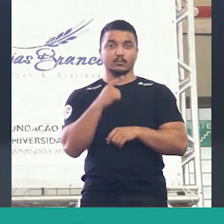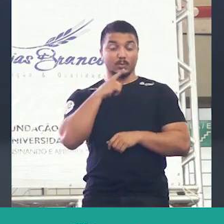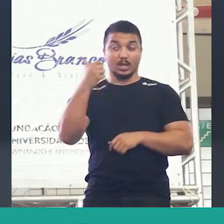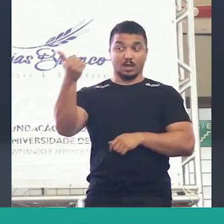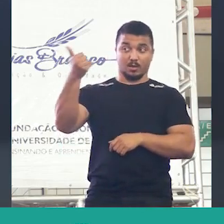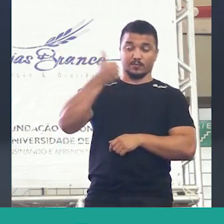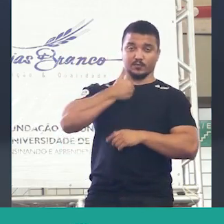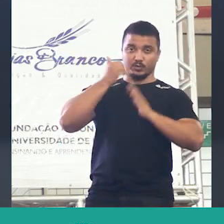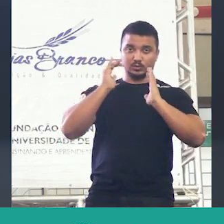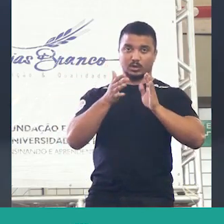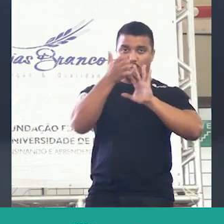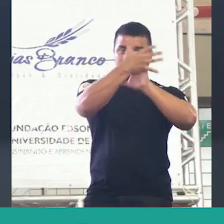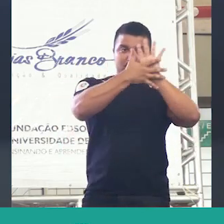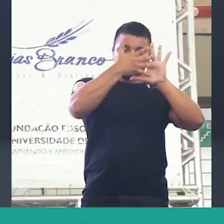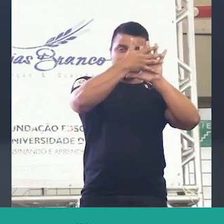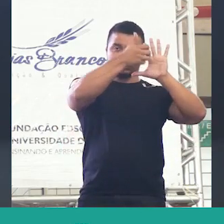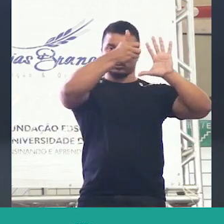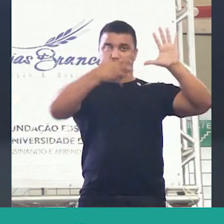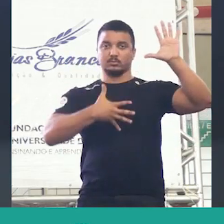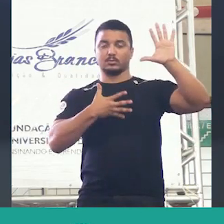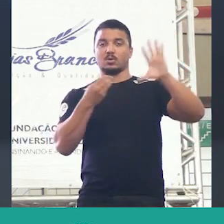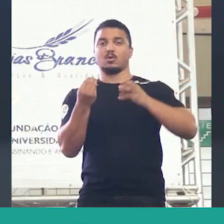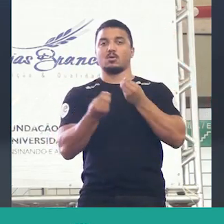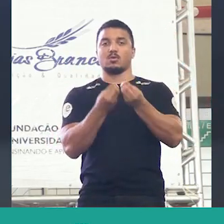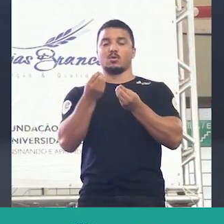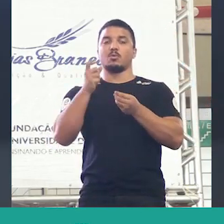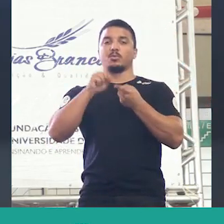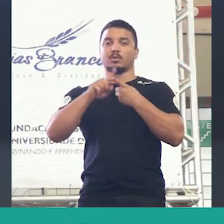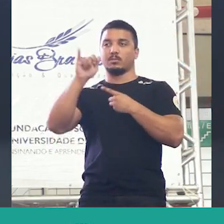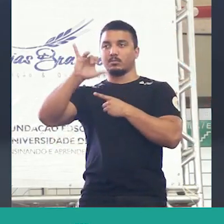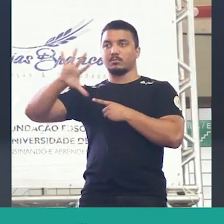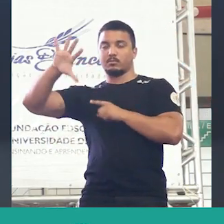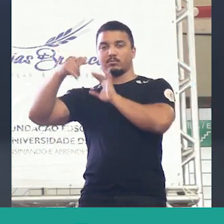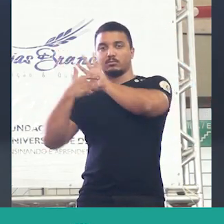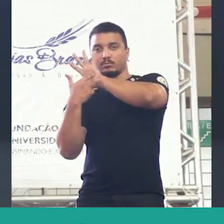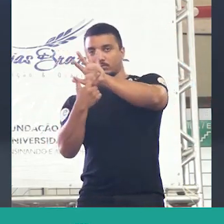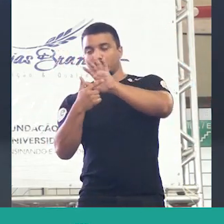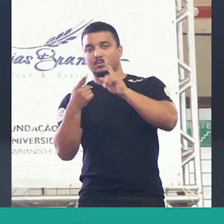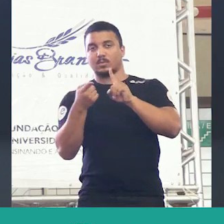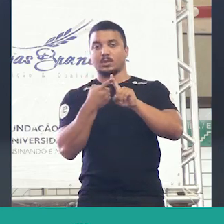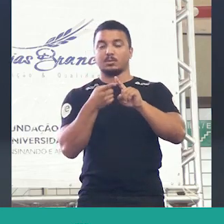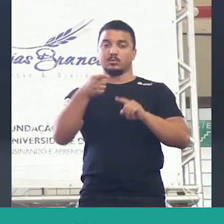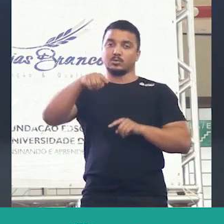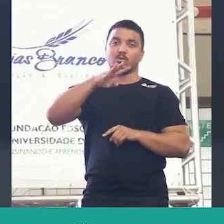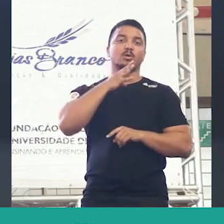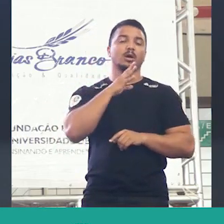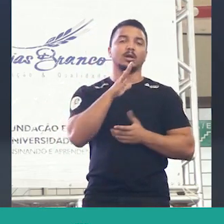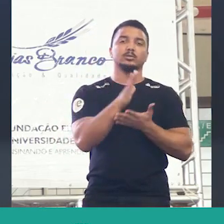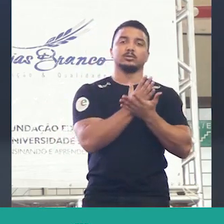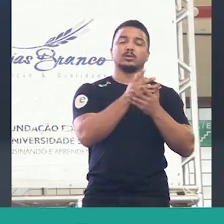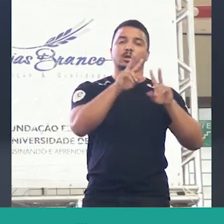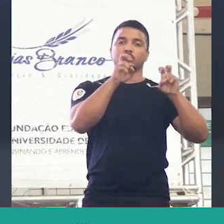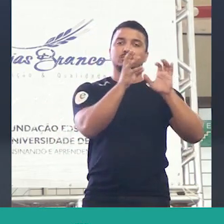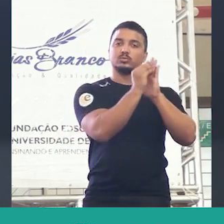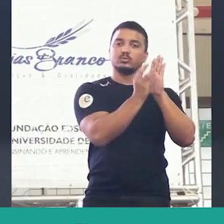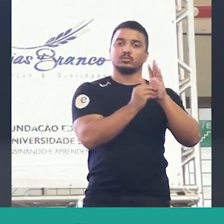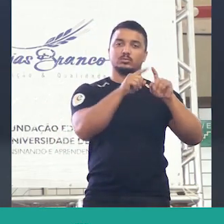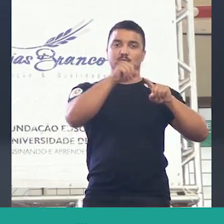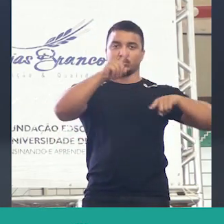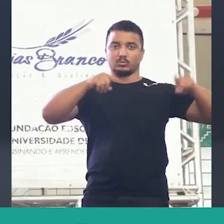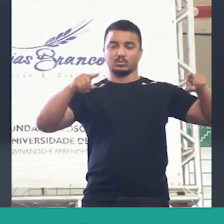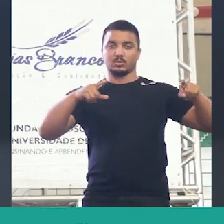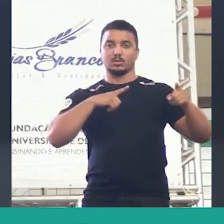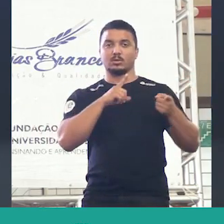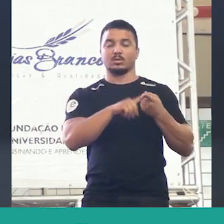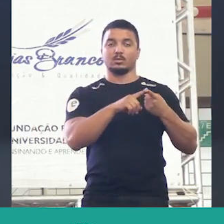do alerta dado no texto, das ilustrações mostradas e de seu conhecimento de ondulatória e de ótica